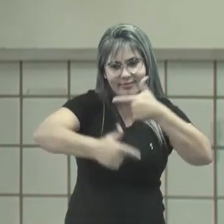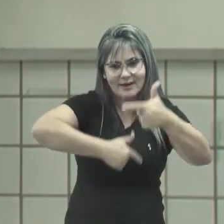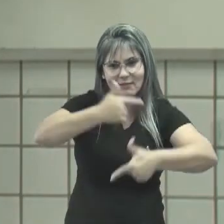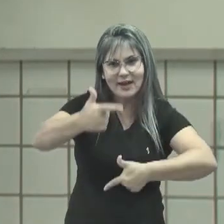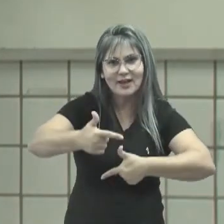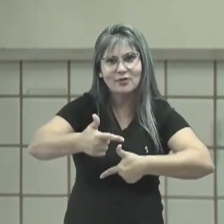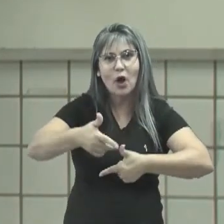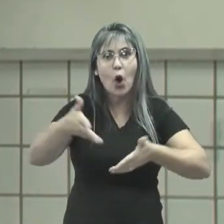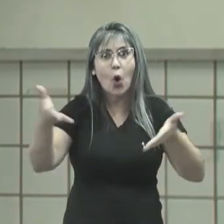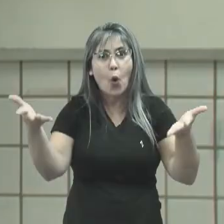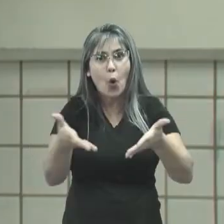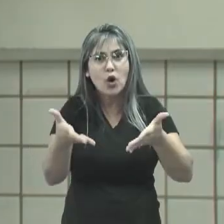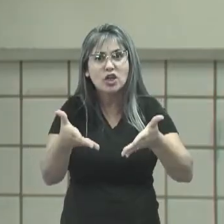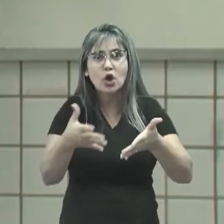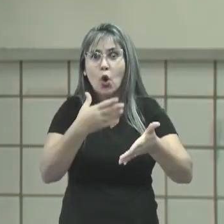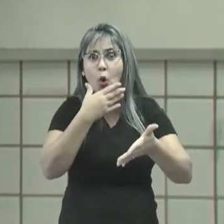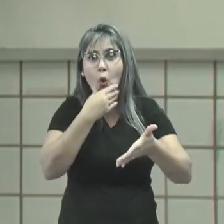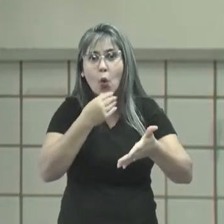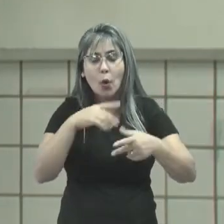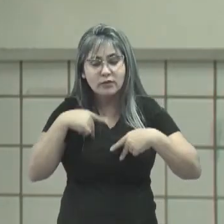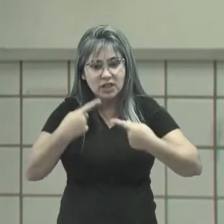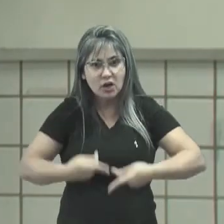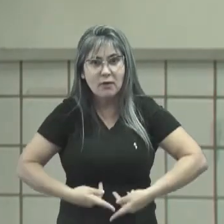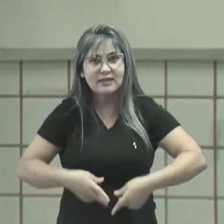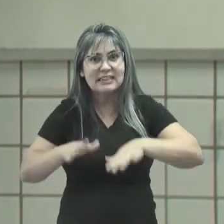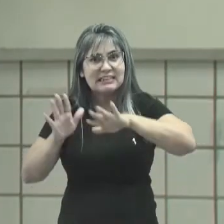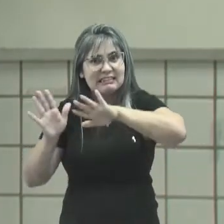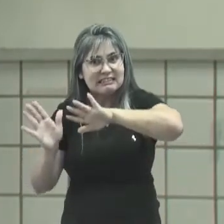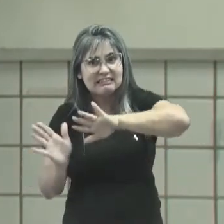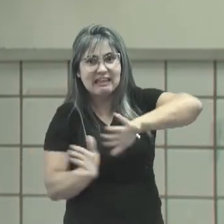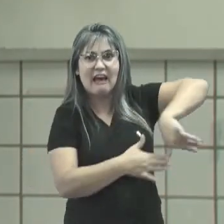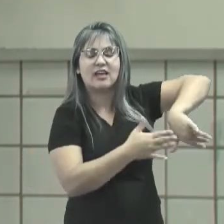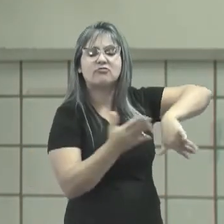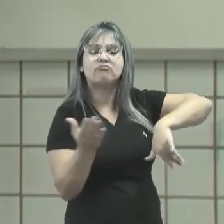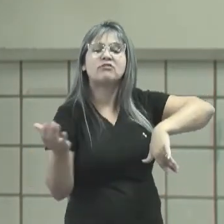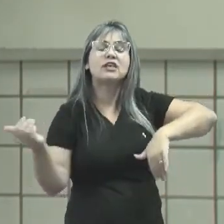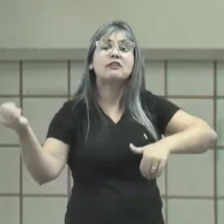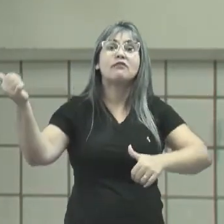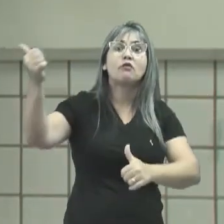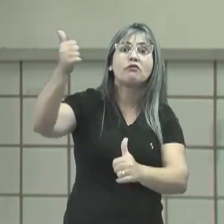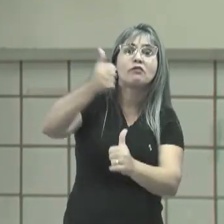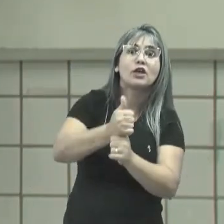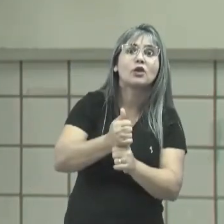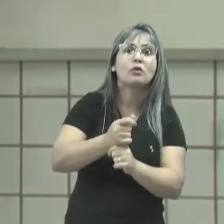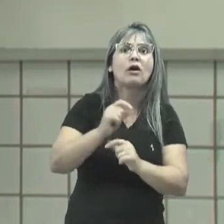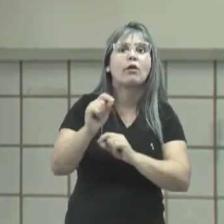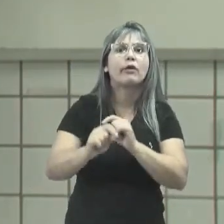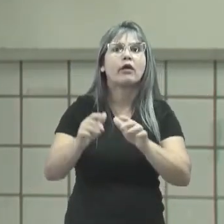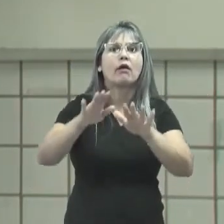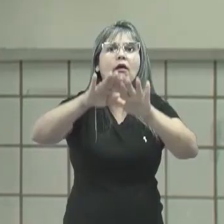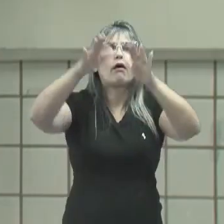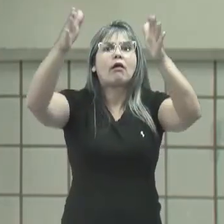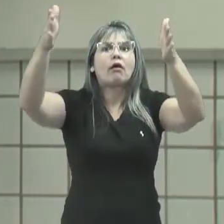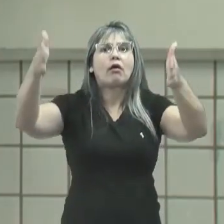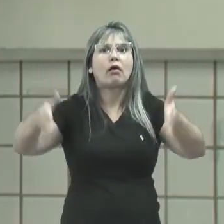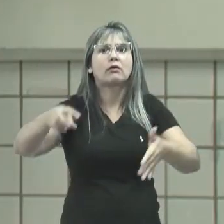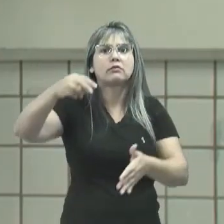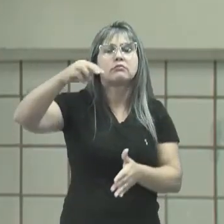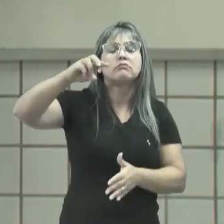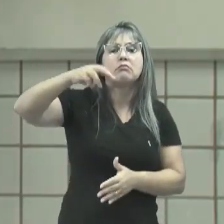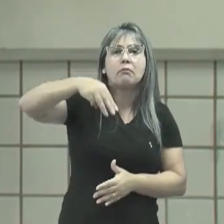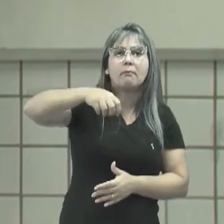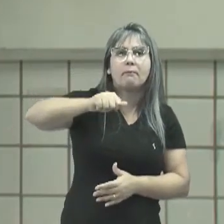indústria automobilística, sai colocando os parafusos onde era o homem que apertava, né? Agora, quem está fazendo esses ajustes em